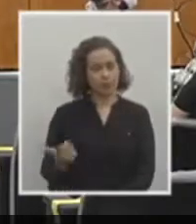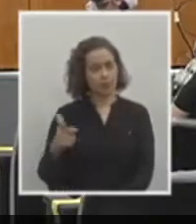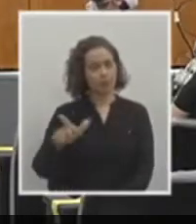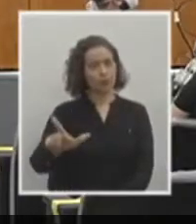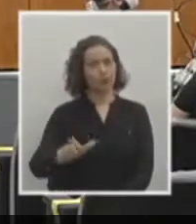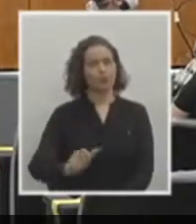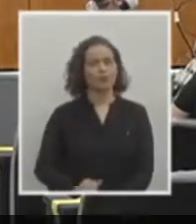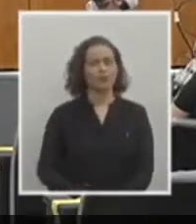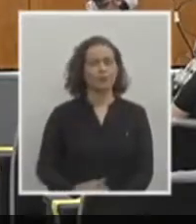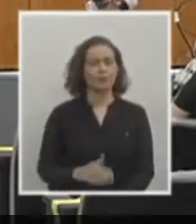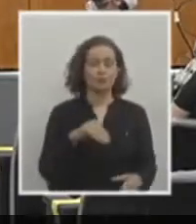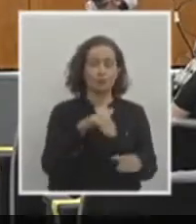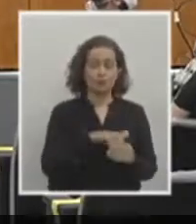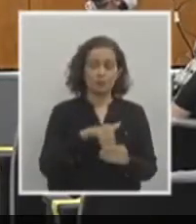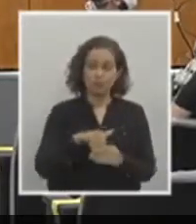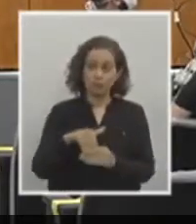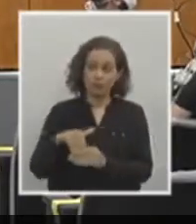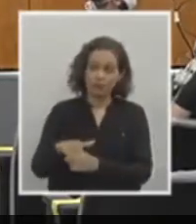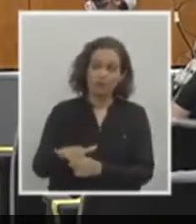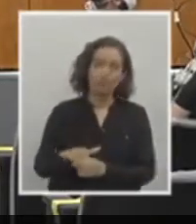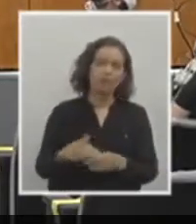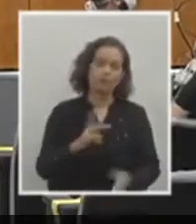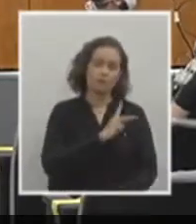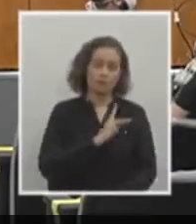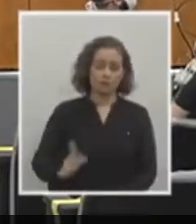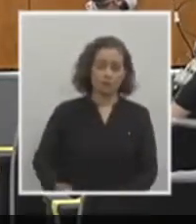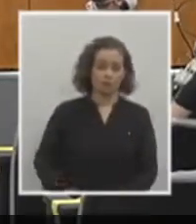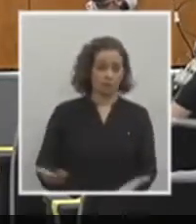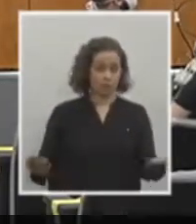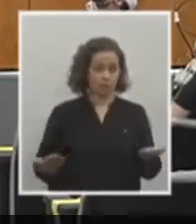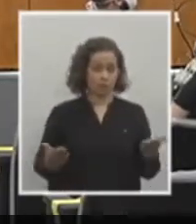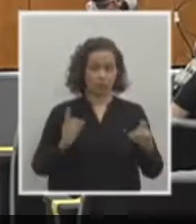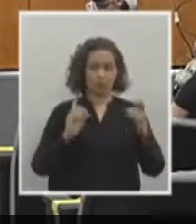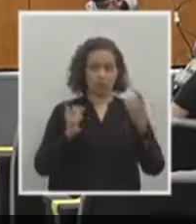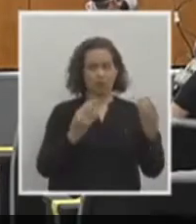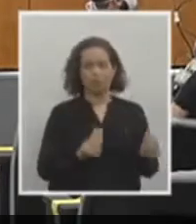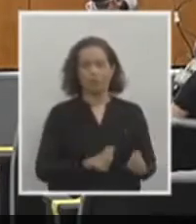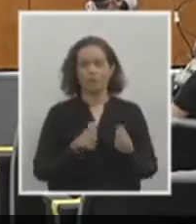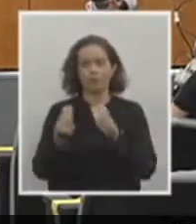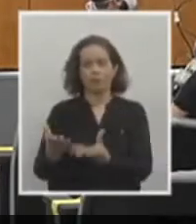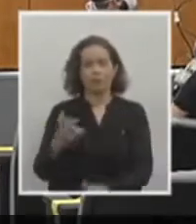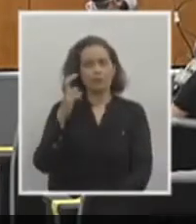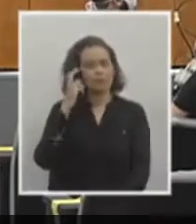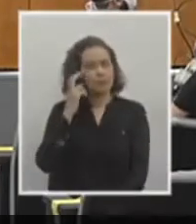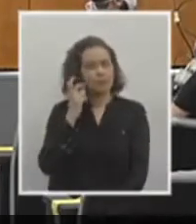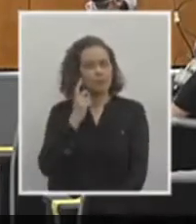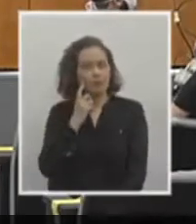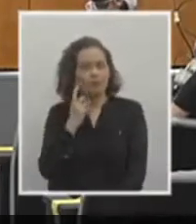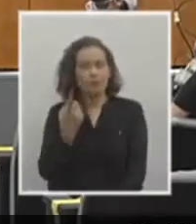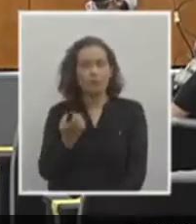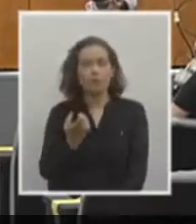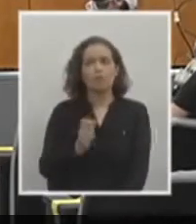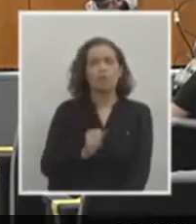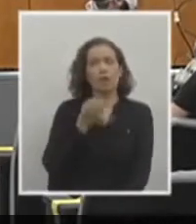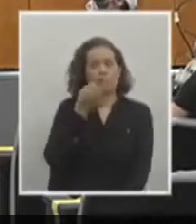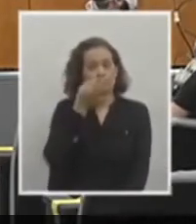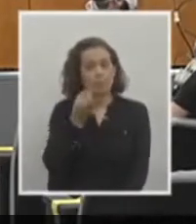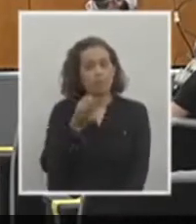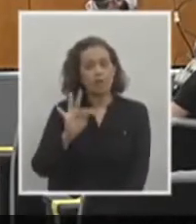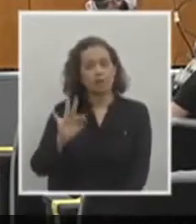gente vota, e eu passo a presidência para o nosso querido deputado Zé Guilherme, para ele ouvir aí o Tiago e fazer